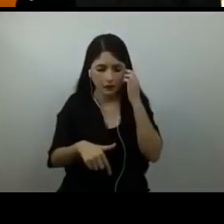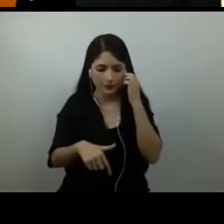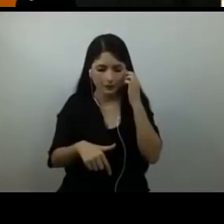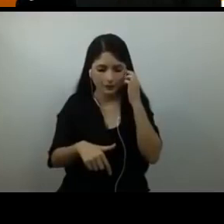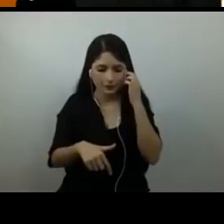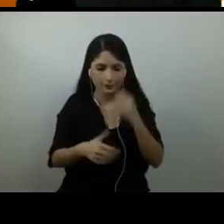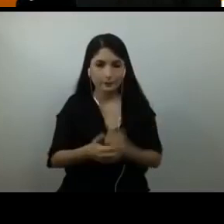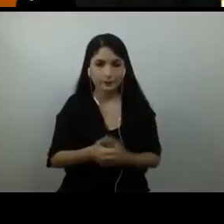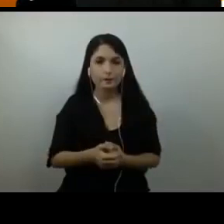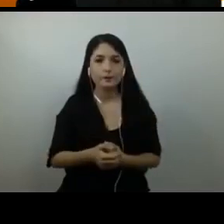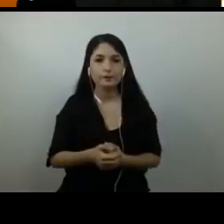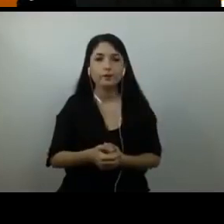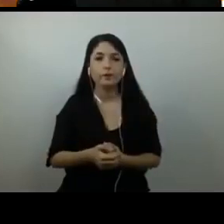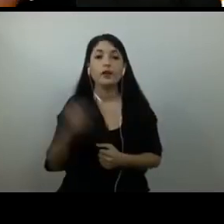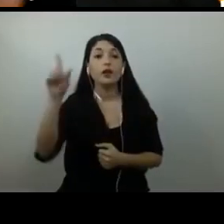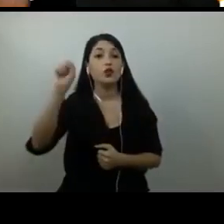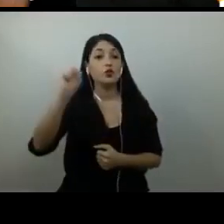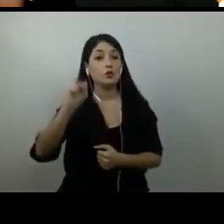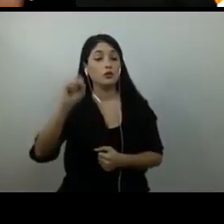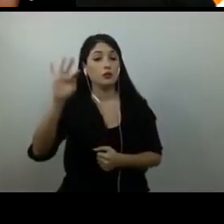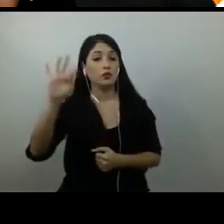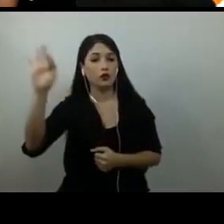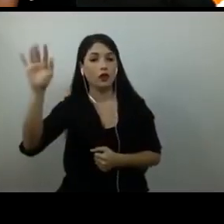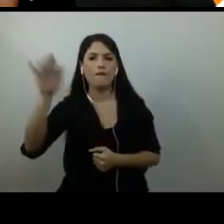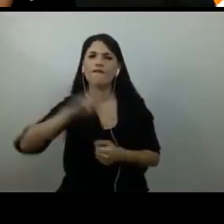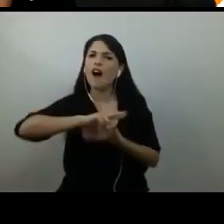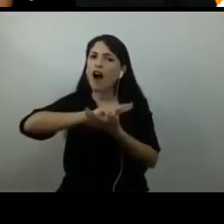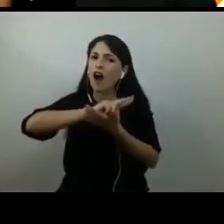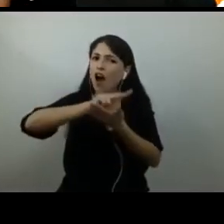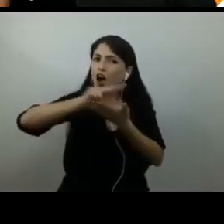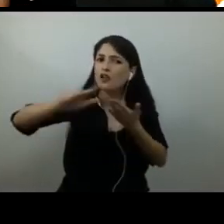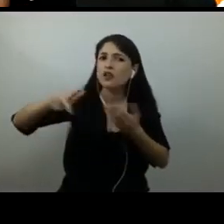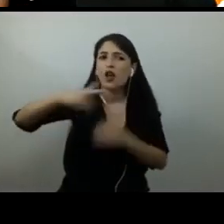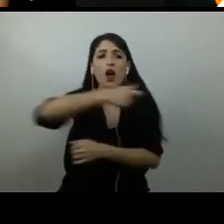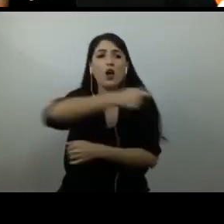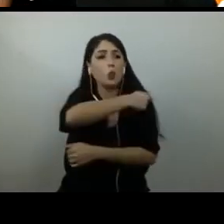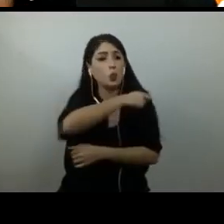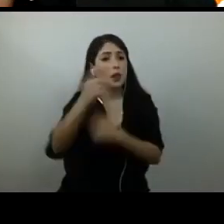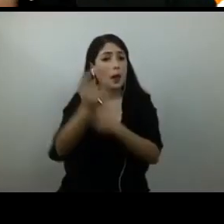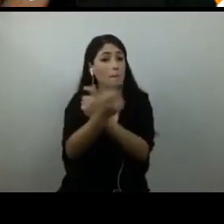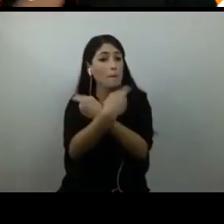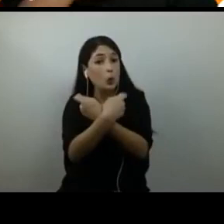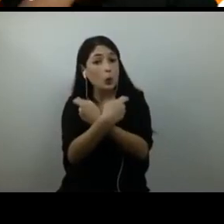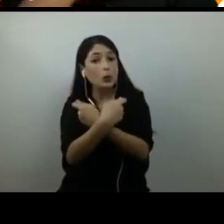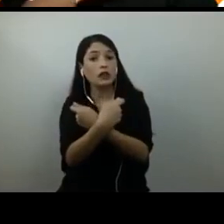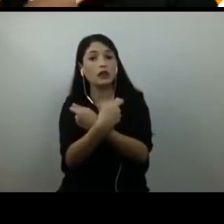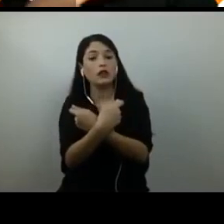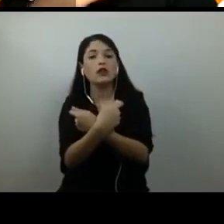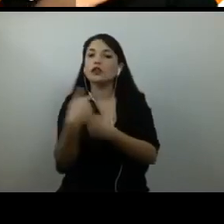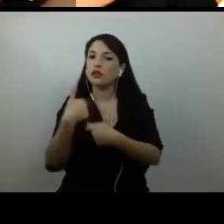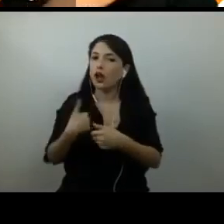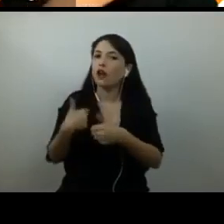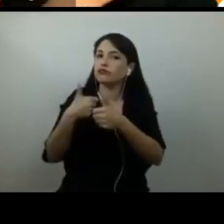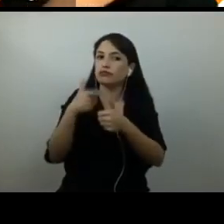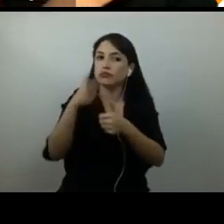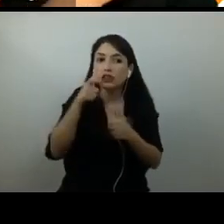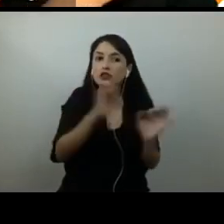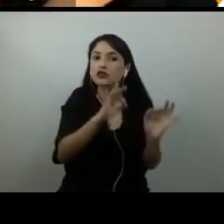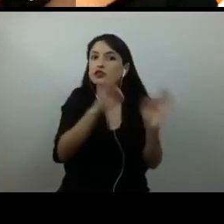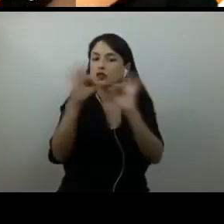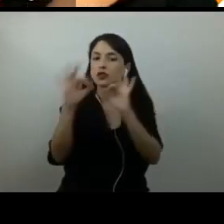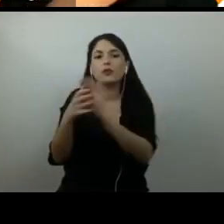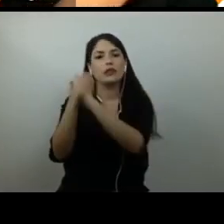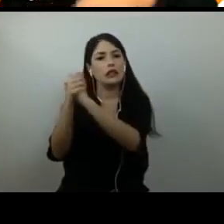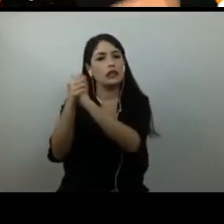segundo semestre. Vários alunos da PUC, presidente Felipe, estão nos acompanhando, fizeram conosco, aproveito para cumprimentar a presidente Stephanie e, na figura dela, as